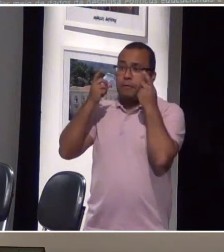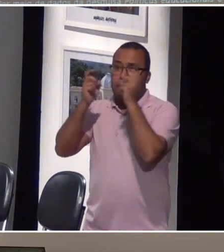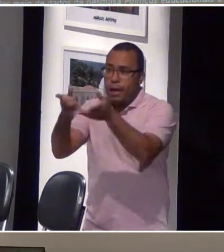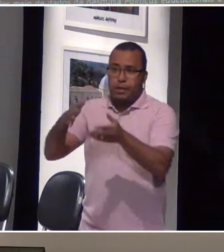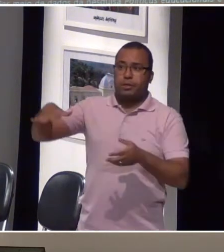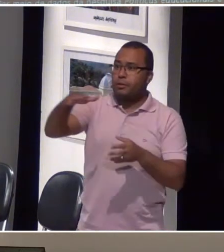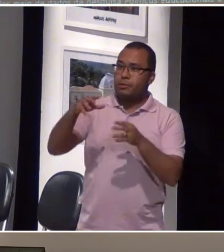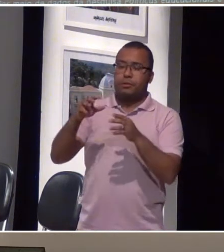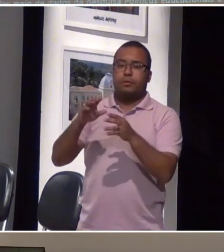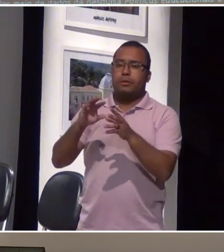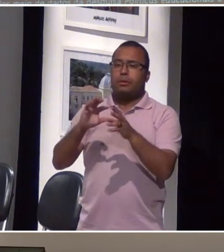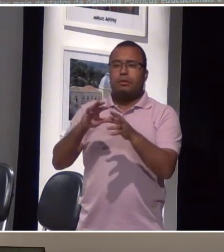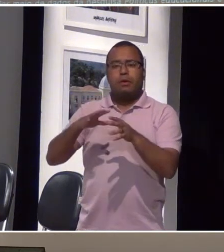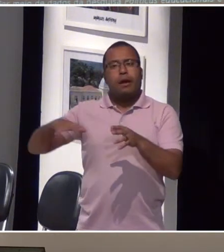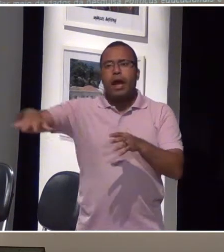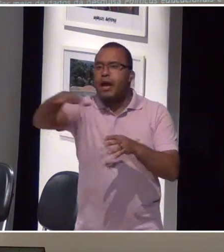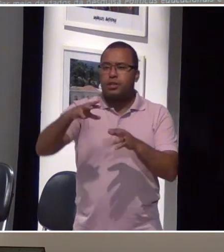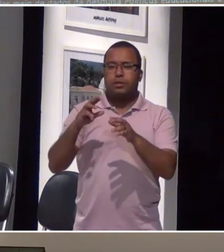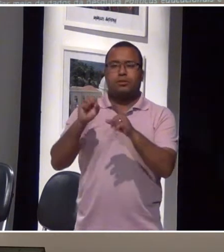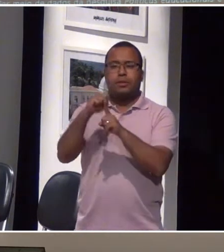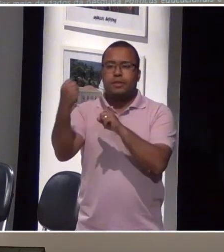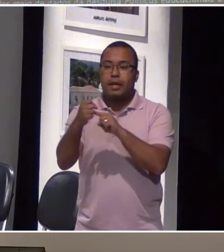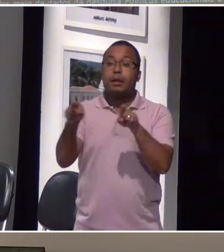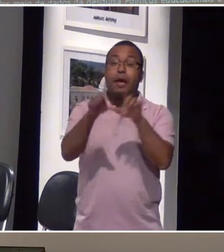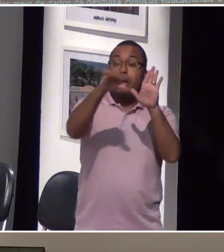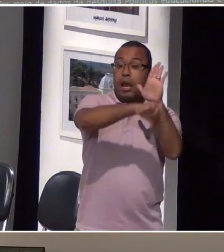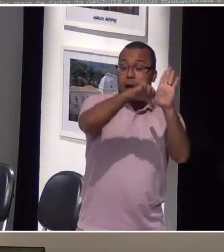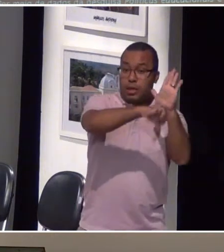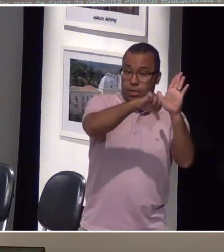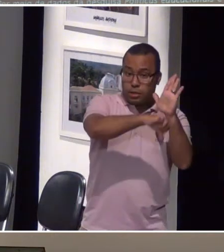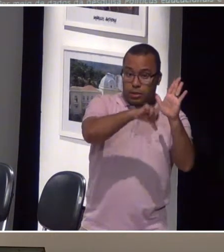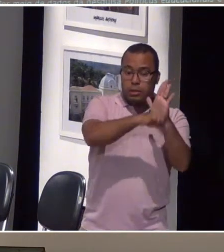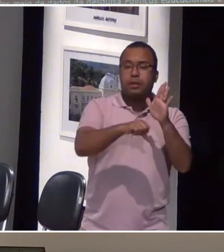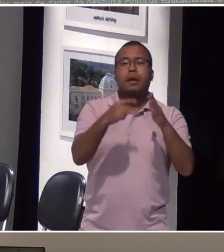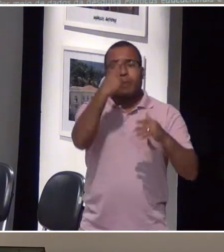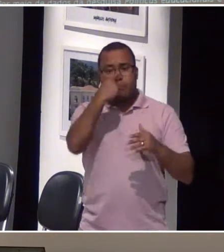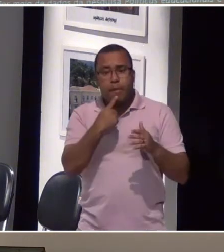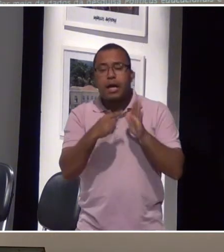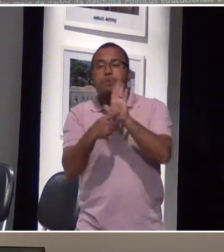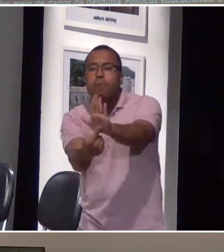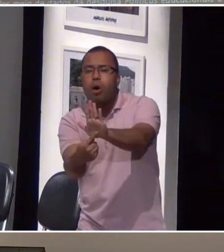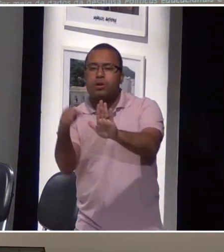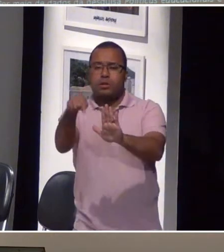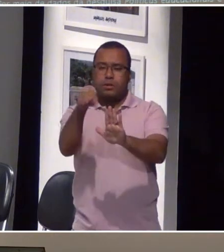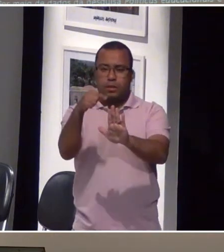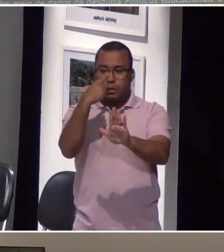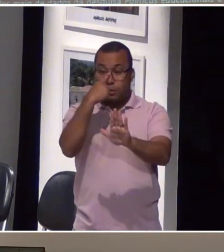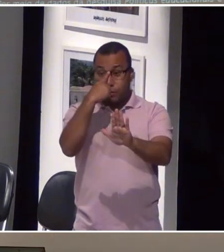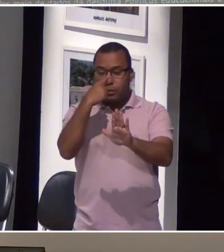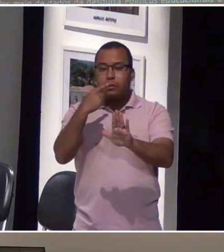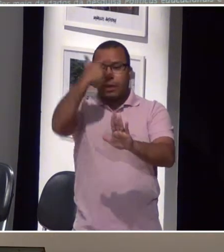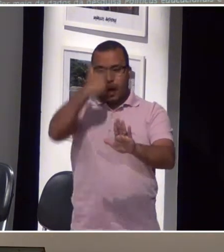sociais, por aquilo que a gente coloca nos nossos currículos Lattes, que tem a ver com uma certa imagem que nós queremos vender a respeito